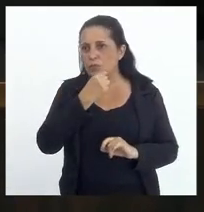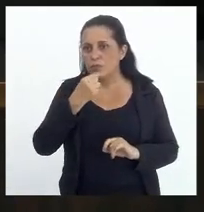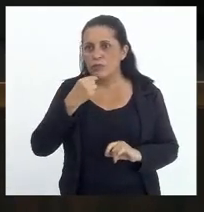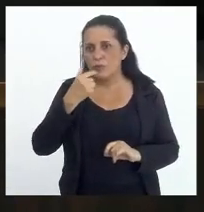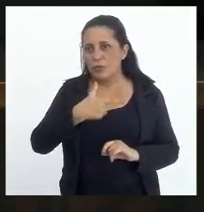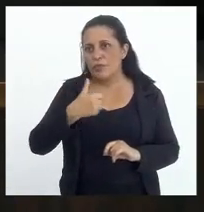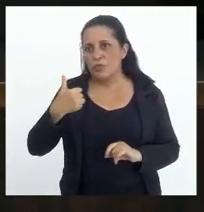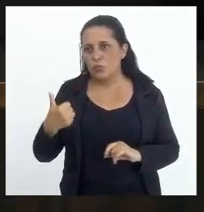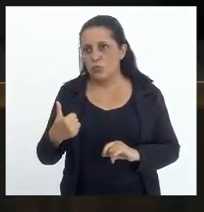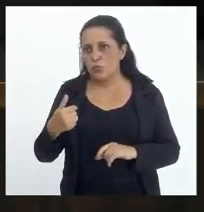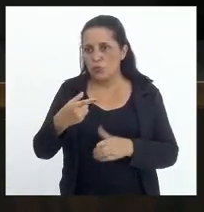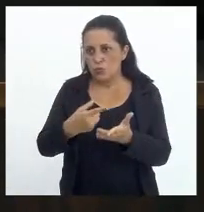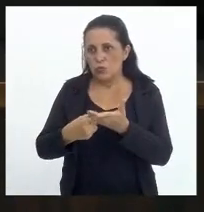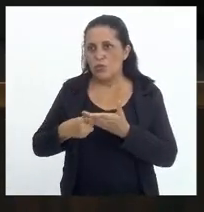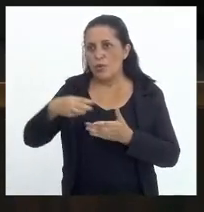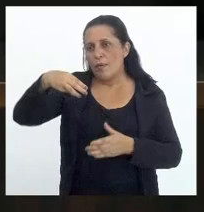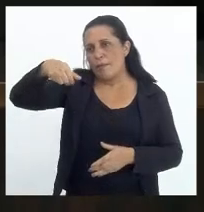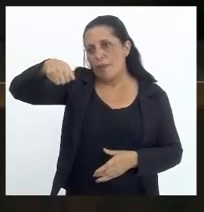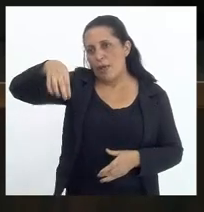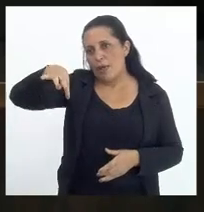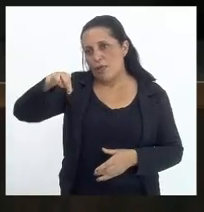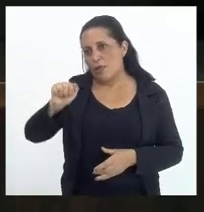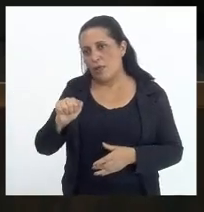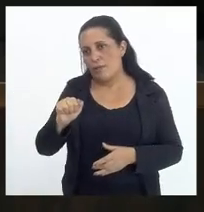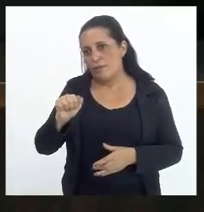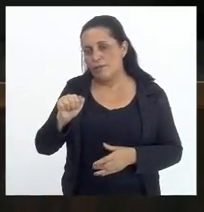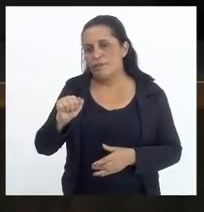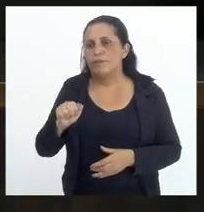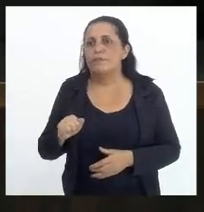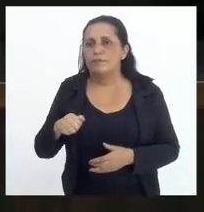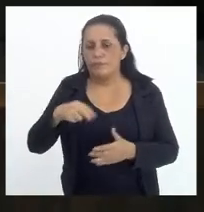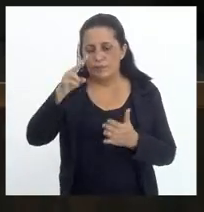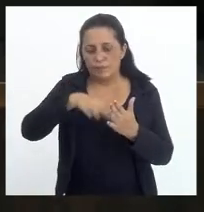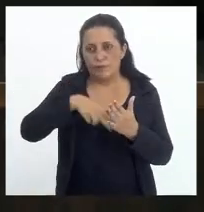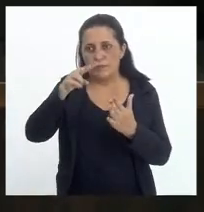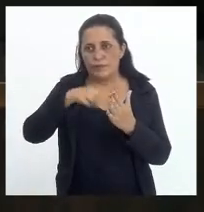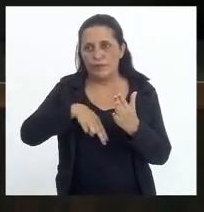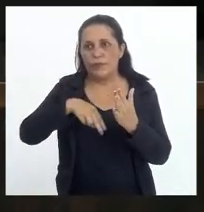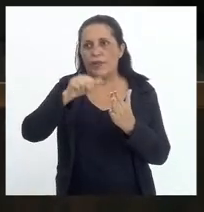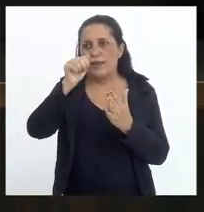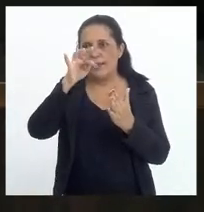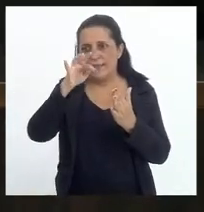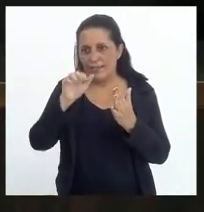convida a deputada Marta Rocha a fazer a leitura da ata da sessão anterior.